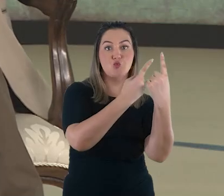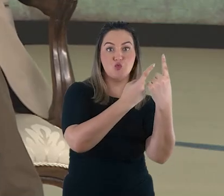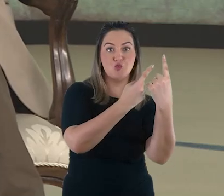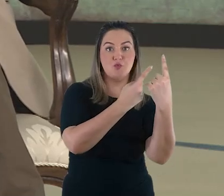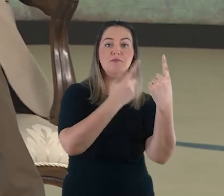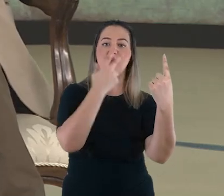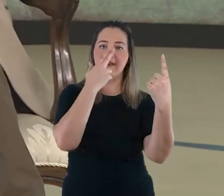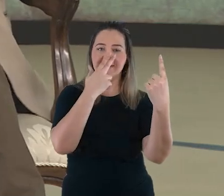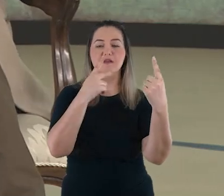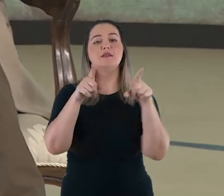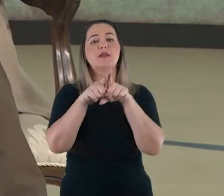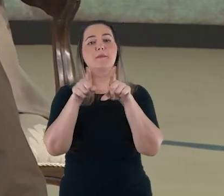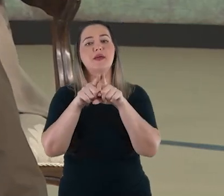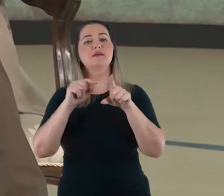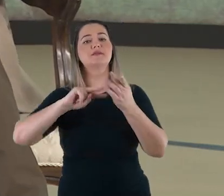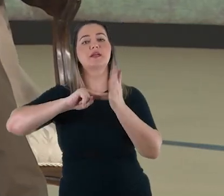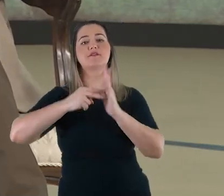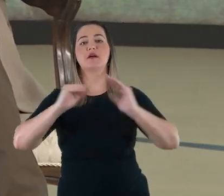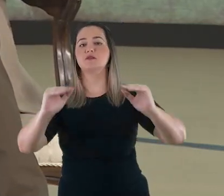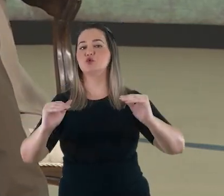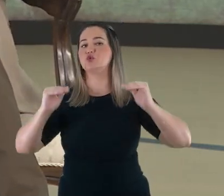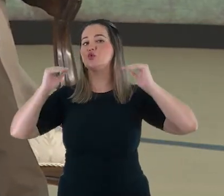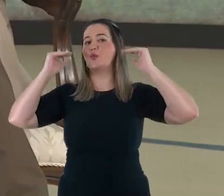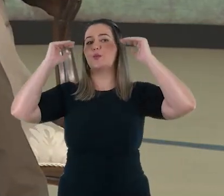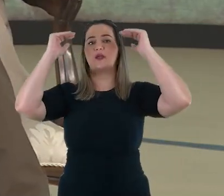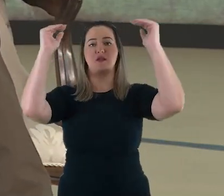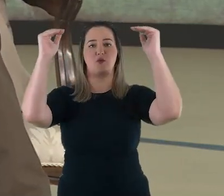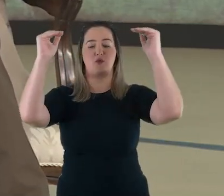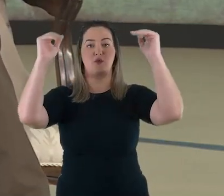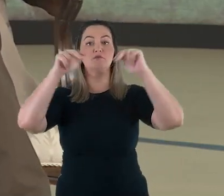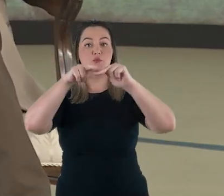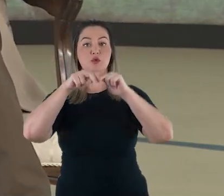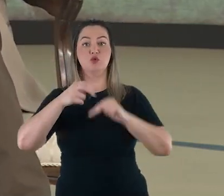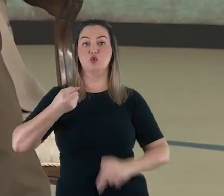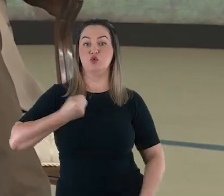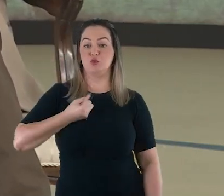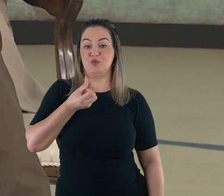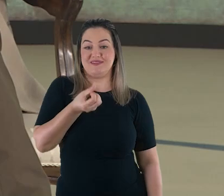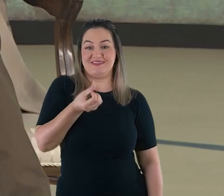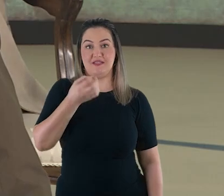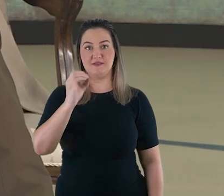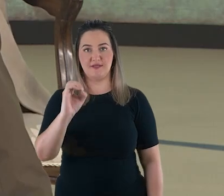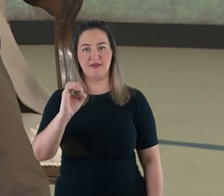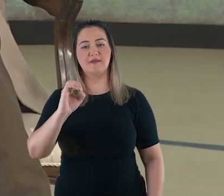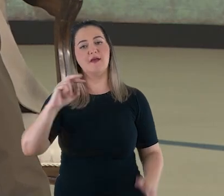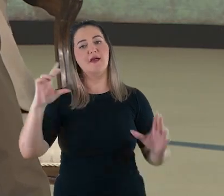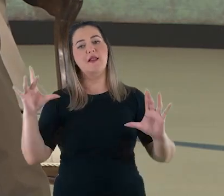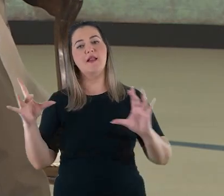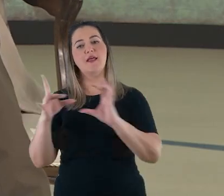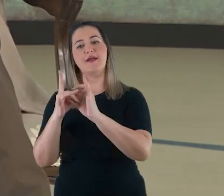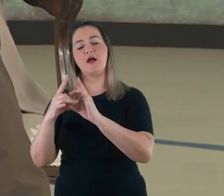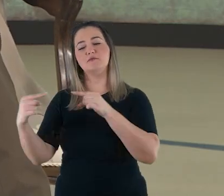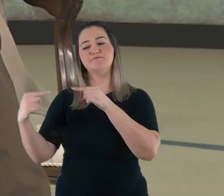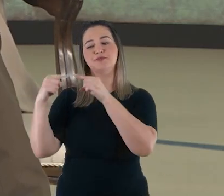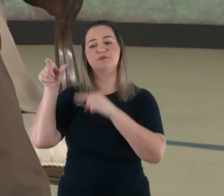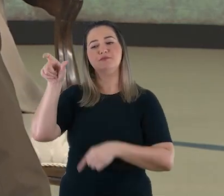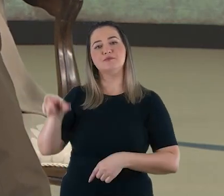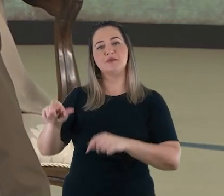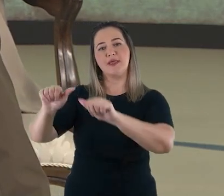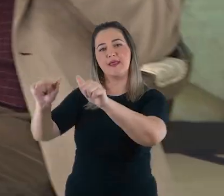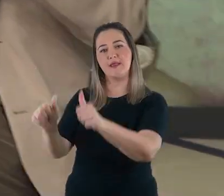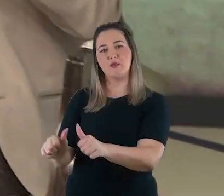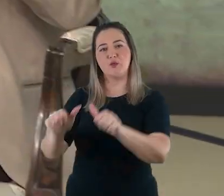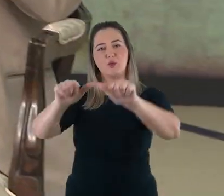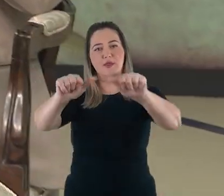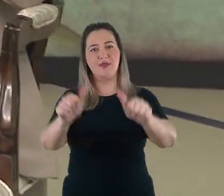à supremacia, o número 60. É por isso que ele era correlacionado aos deuses. Quer ver? Vou mostrar para